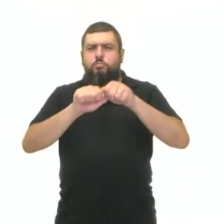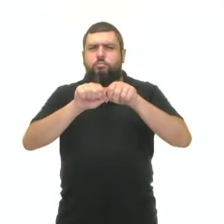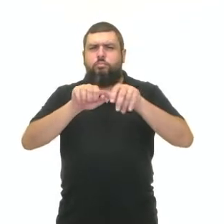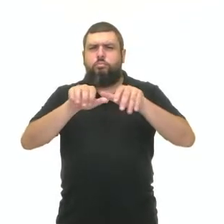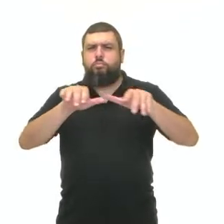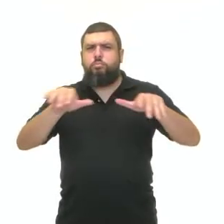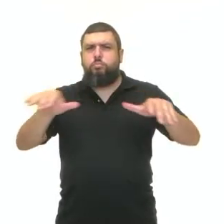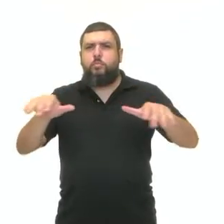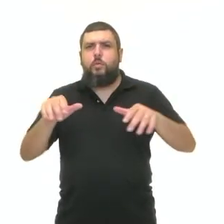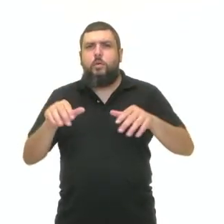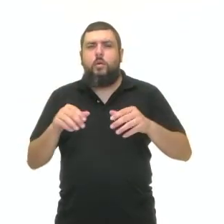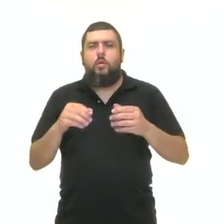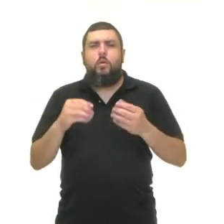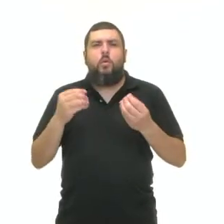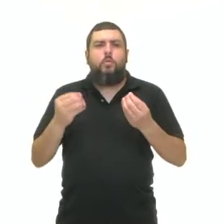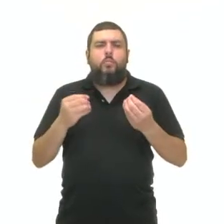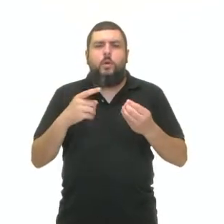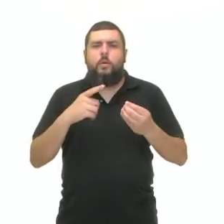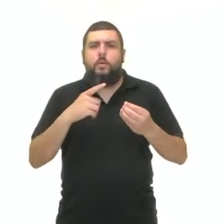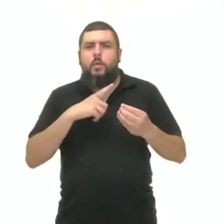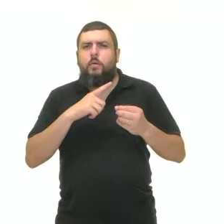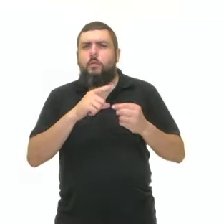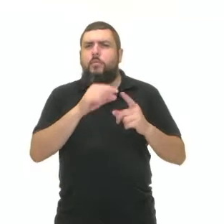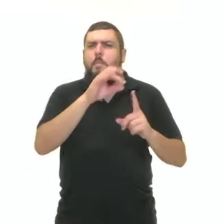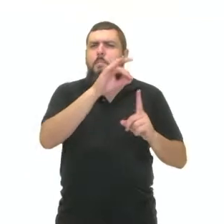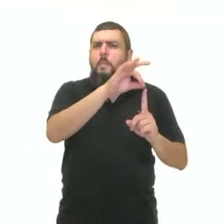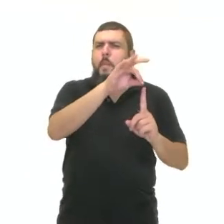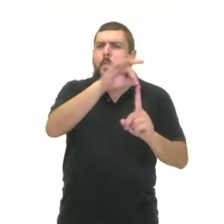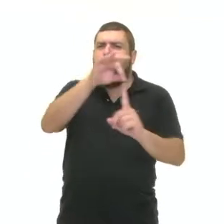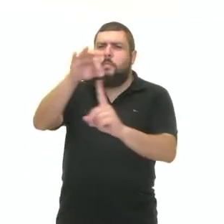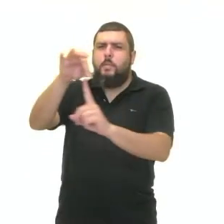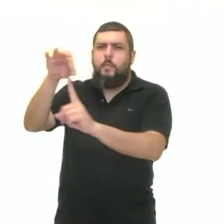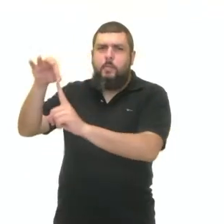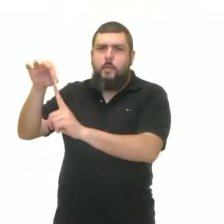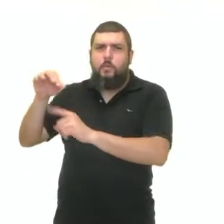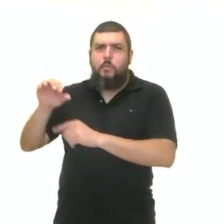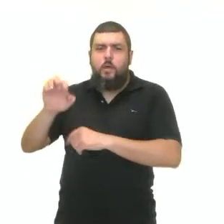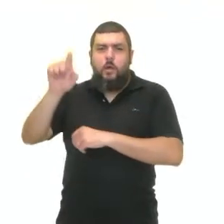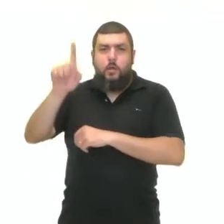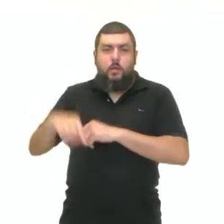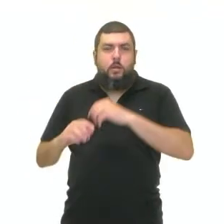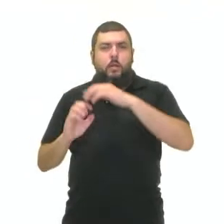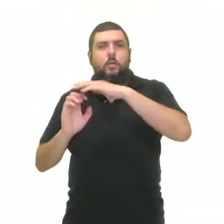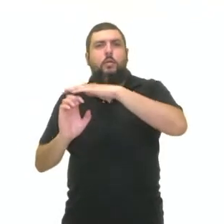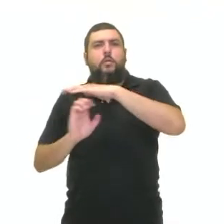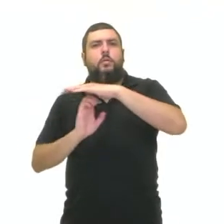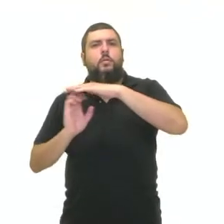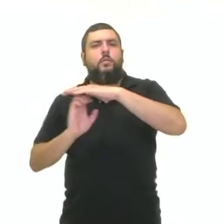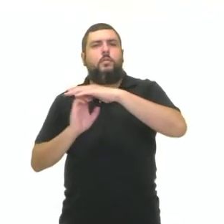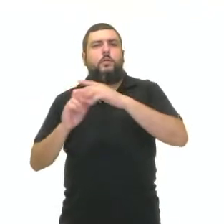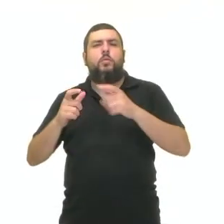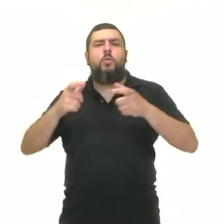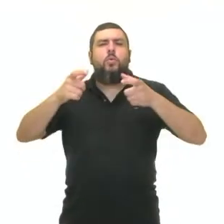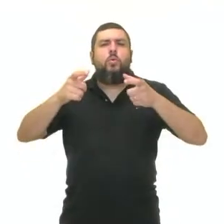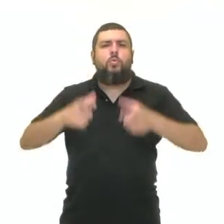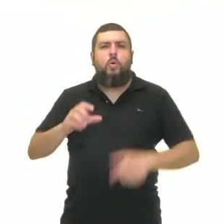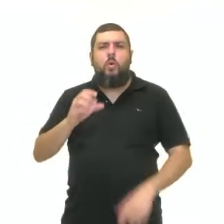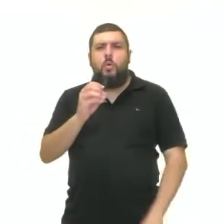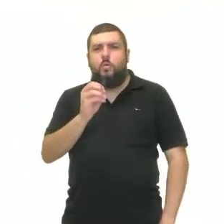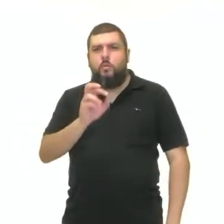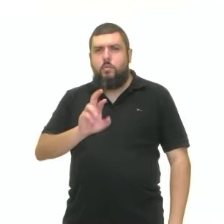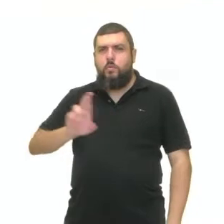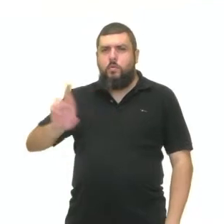para um exército de moderadores, em empresas localizadas no Oriente Médio ao Sul da Ásia, que têm um